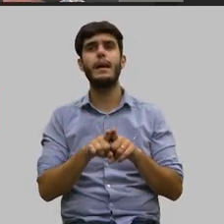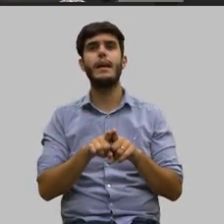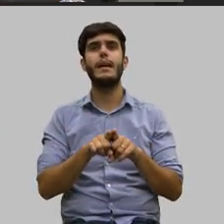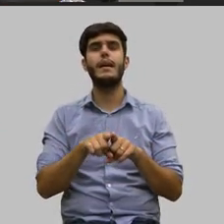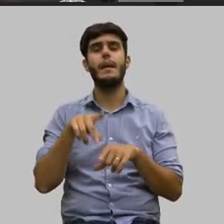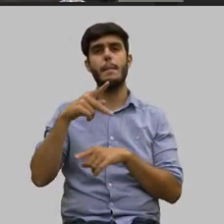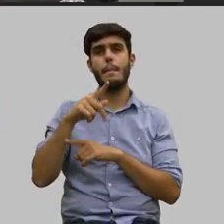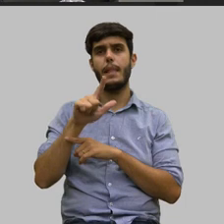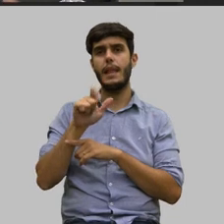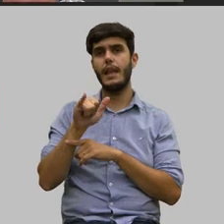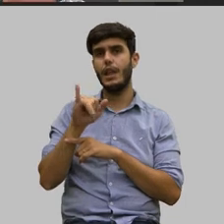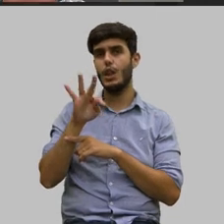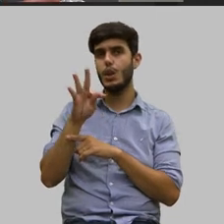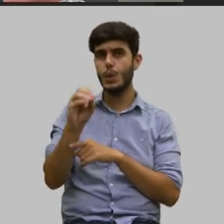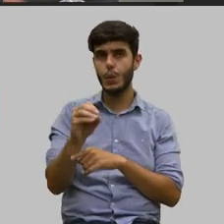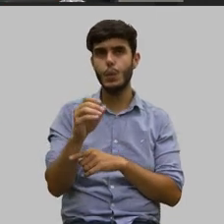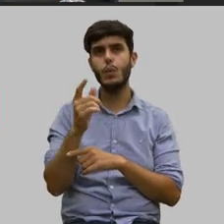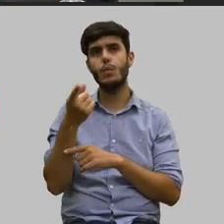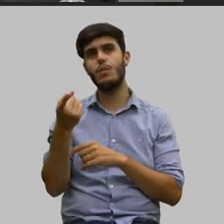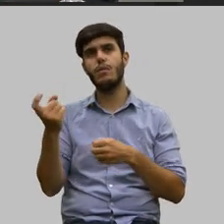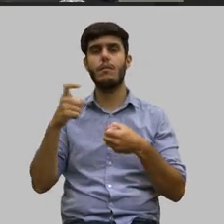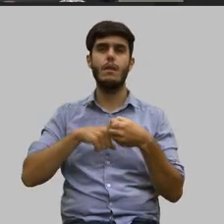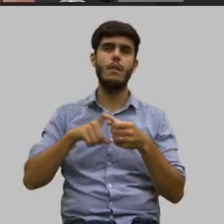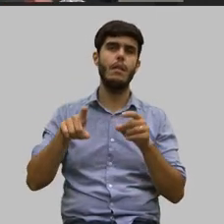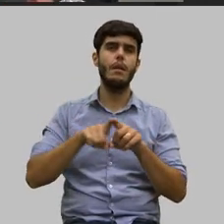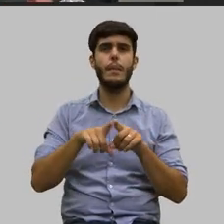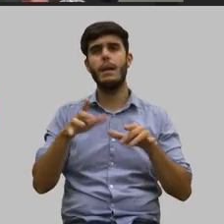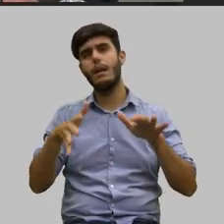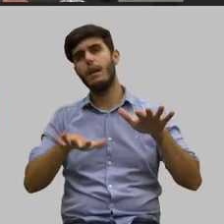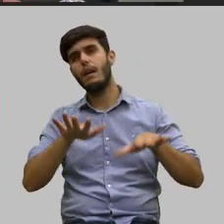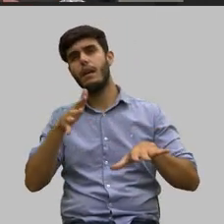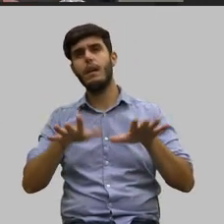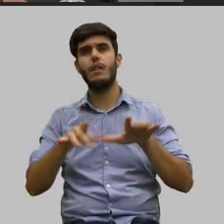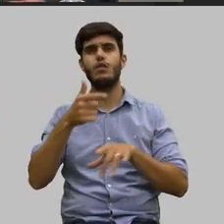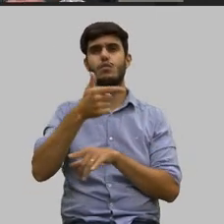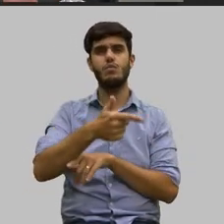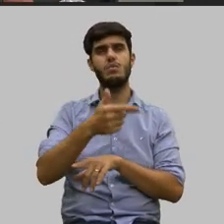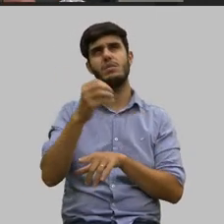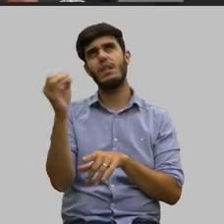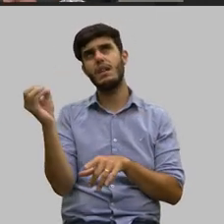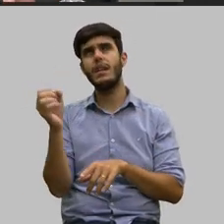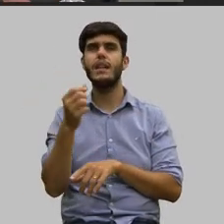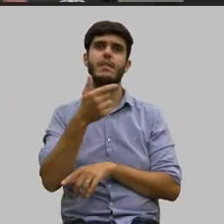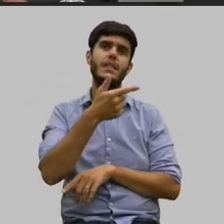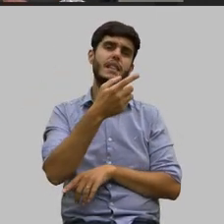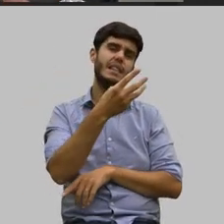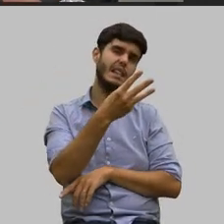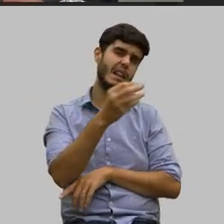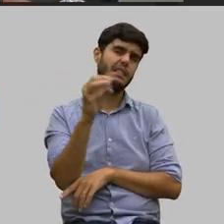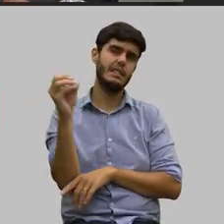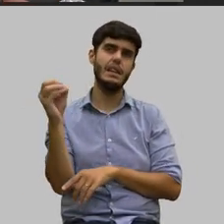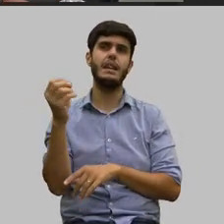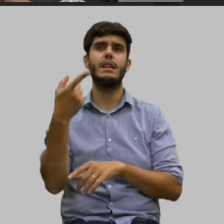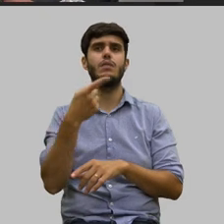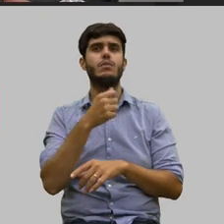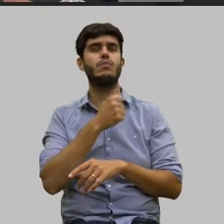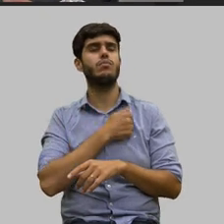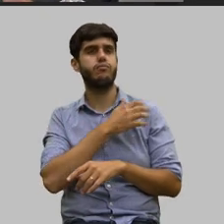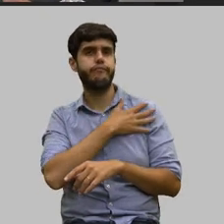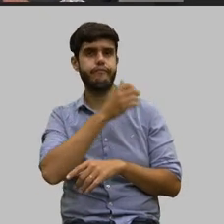pleitos de recomposição que gira em torno de 200 a 300 militares de pedido a cada